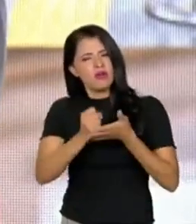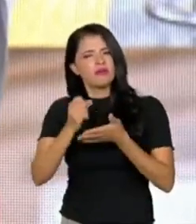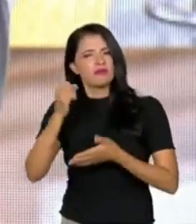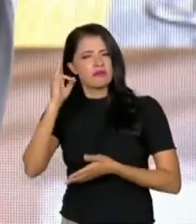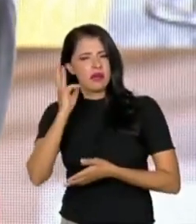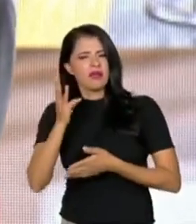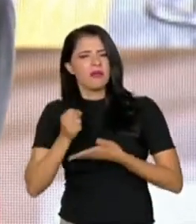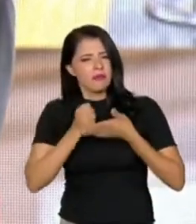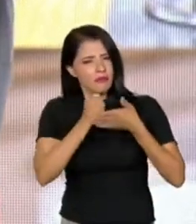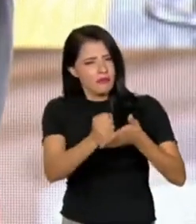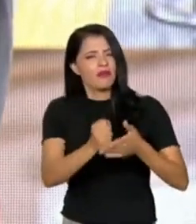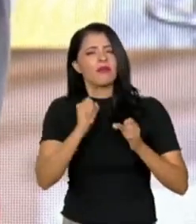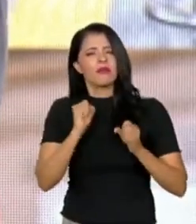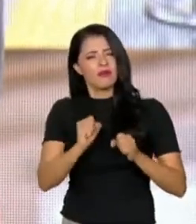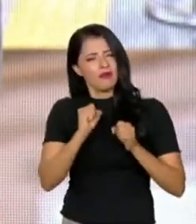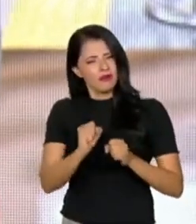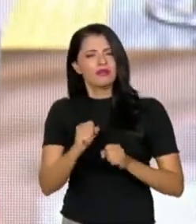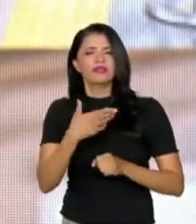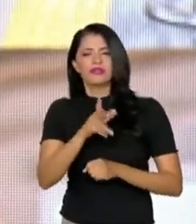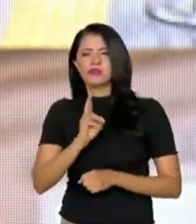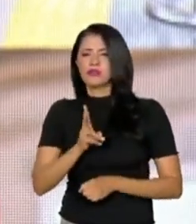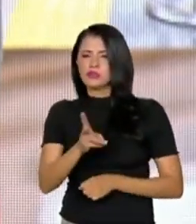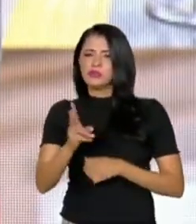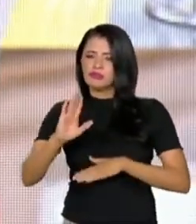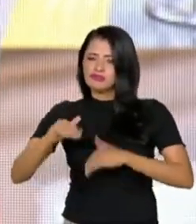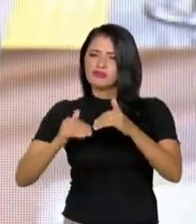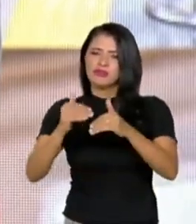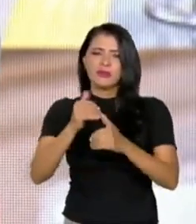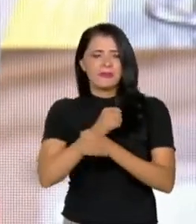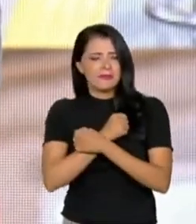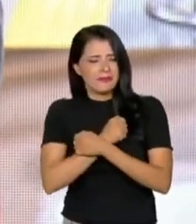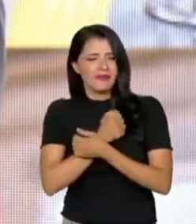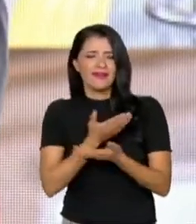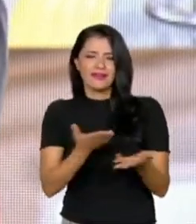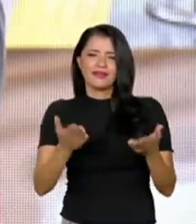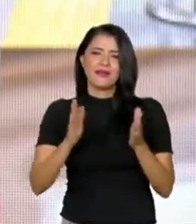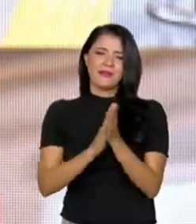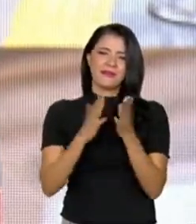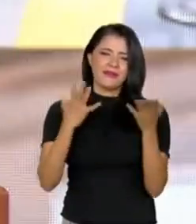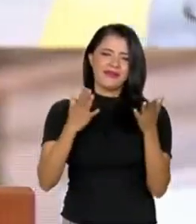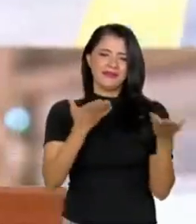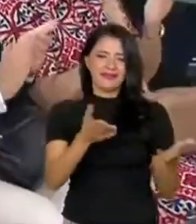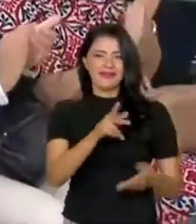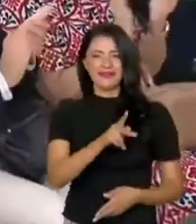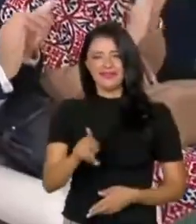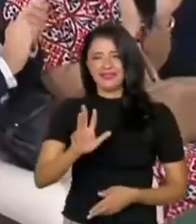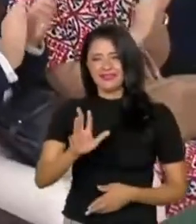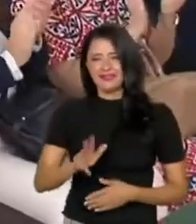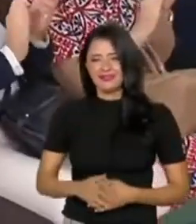Maranhão para que a gente possa continuar avançando. Um grande abraço. Parabéns, presidente.